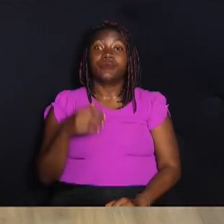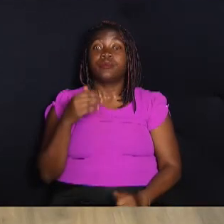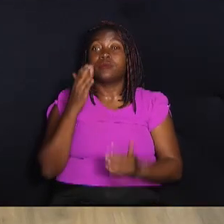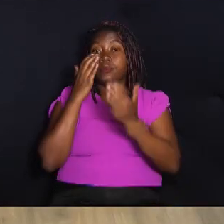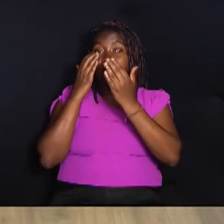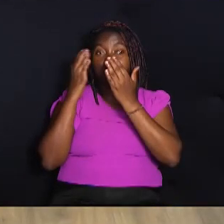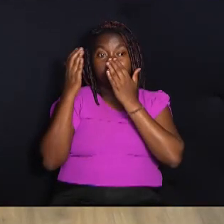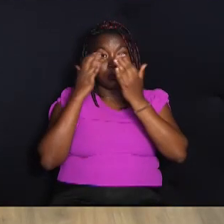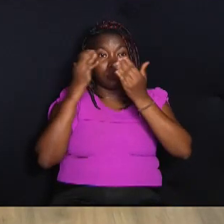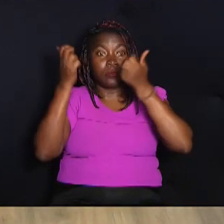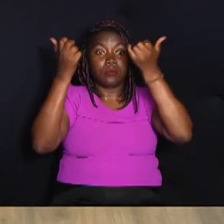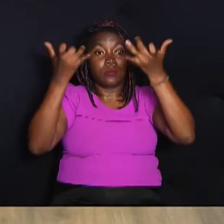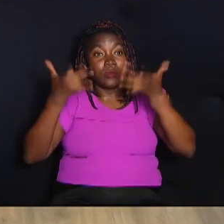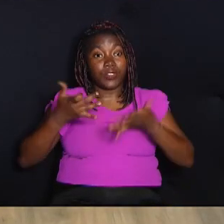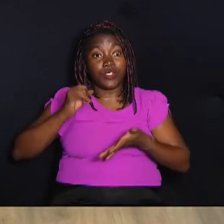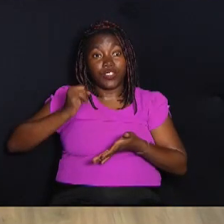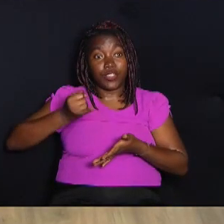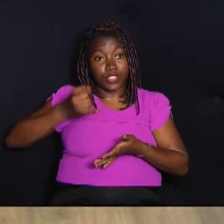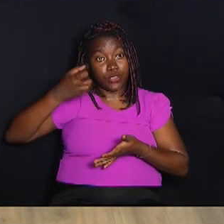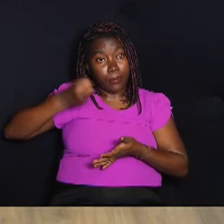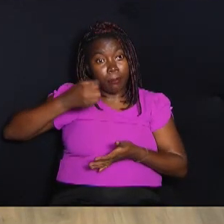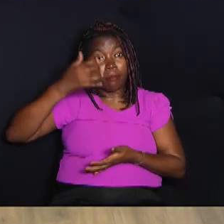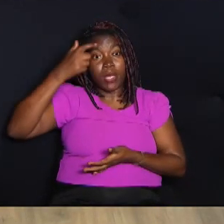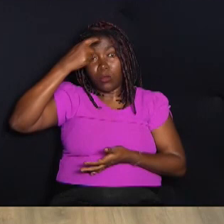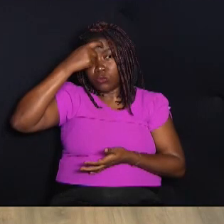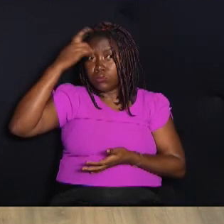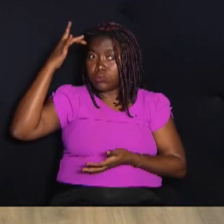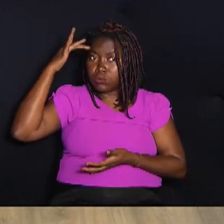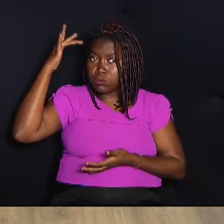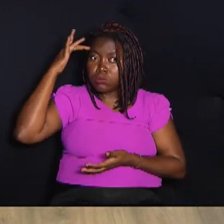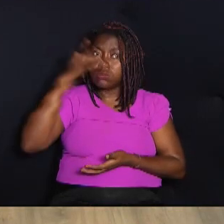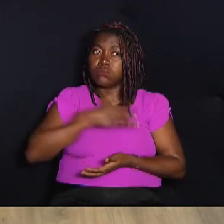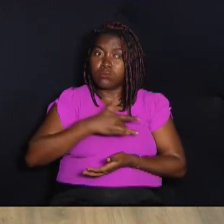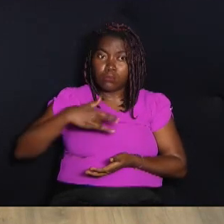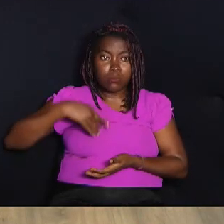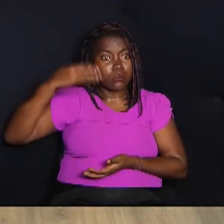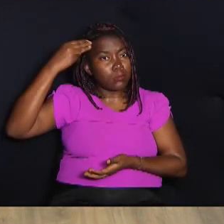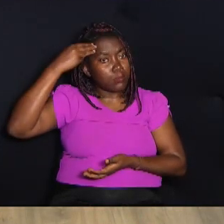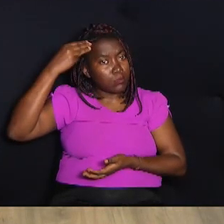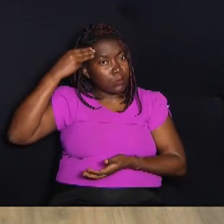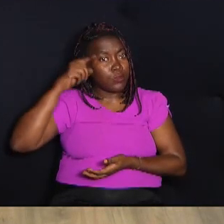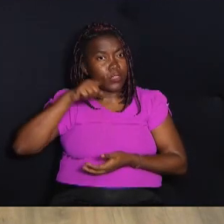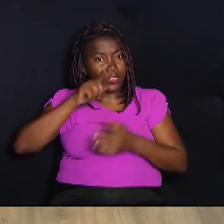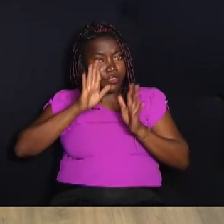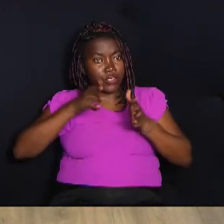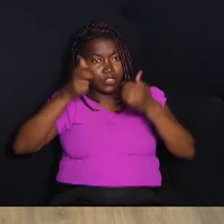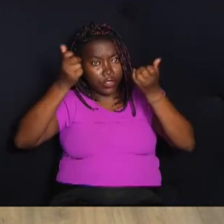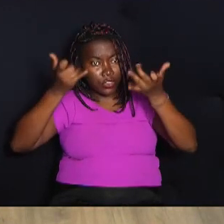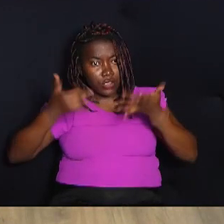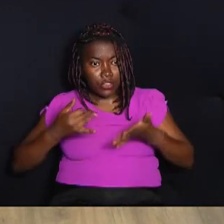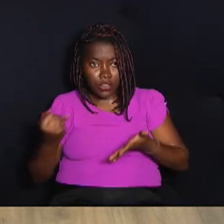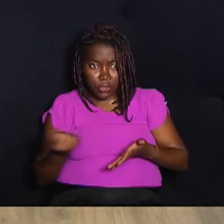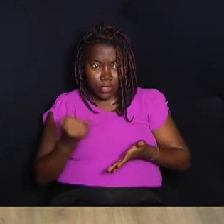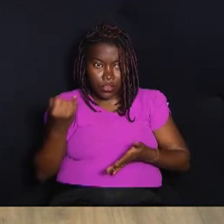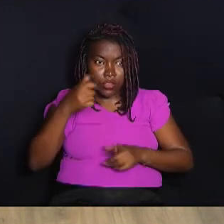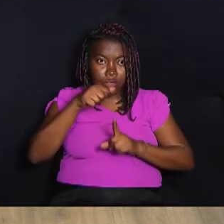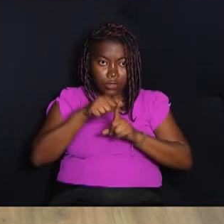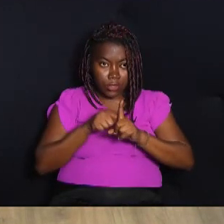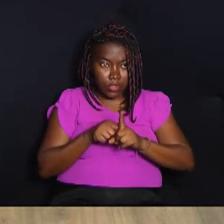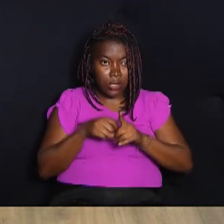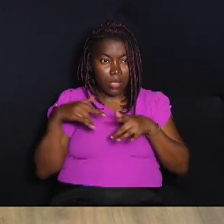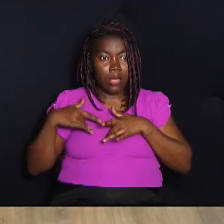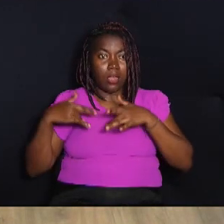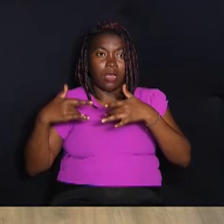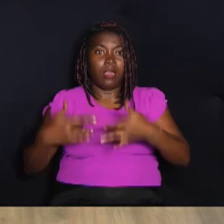do Janeiro Branco, dessa conscientização sobre a saúde mental. Você já citou a importância de ter um mês dedicado a